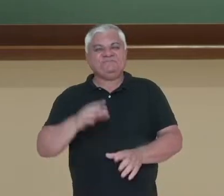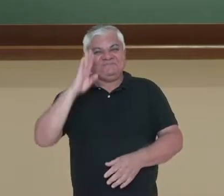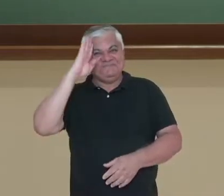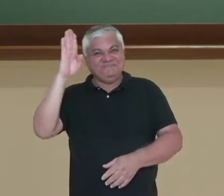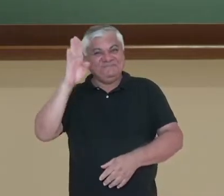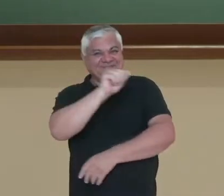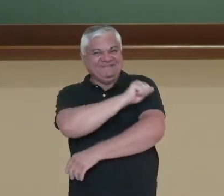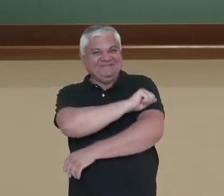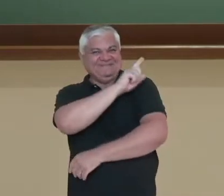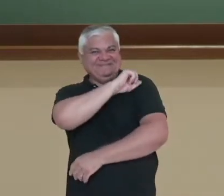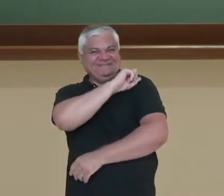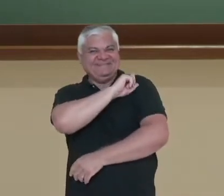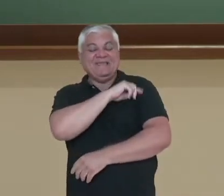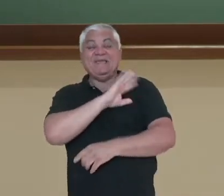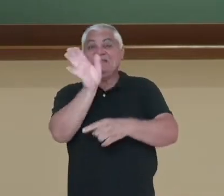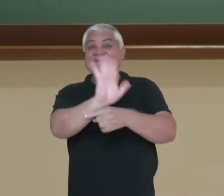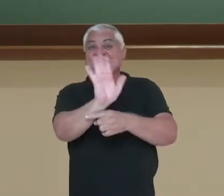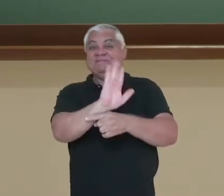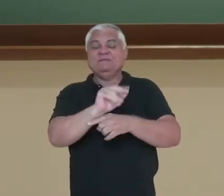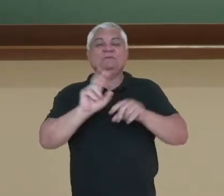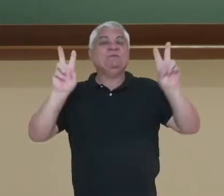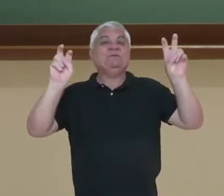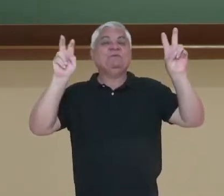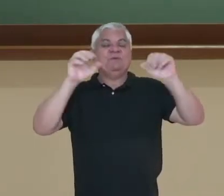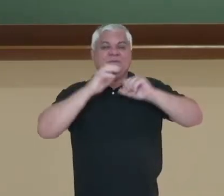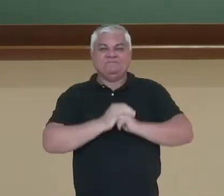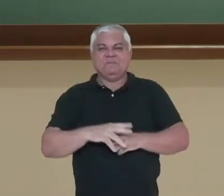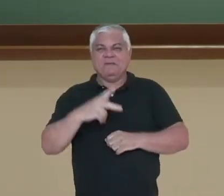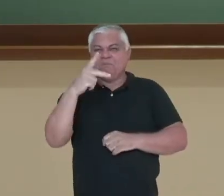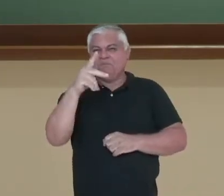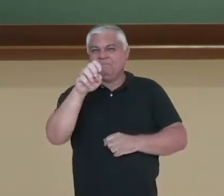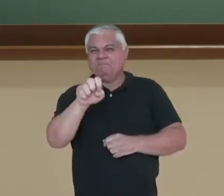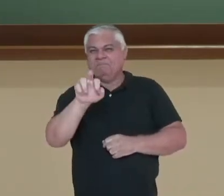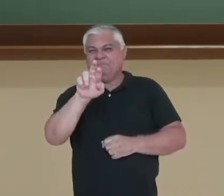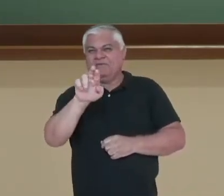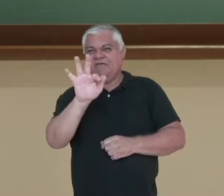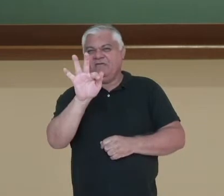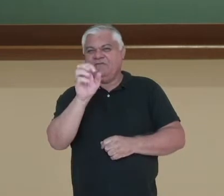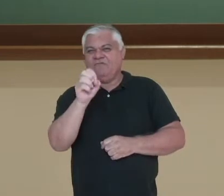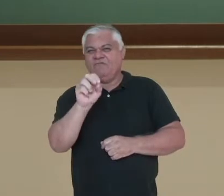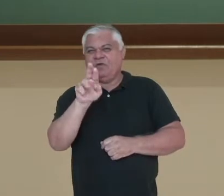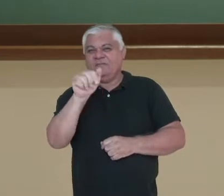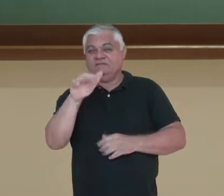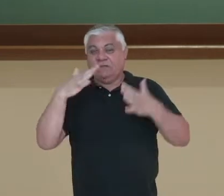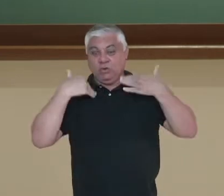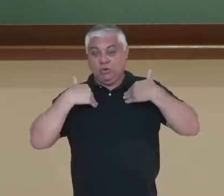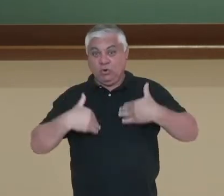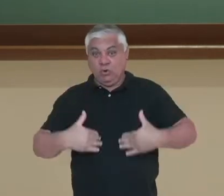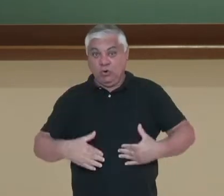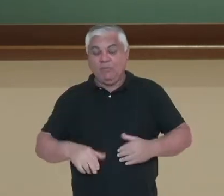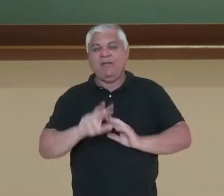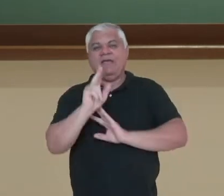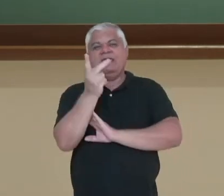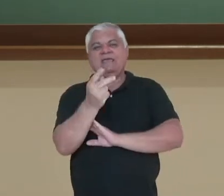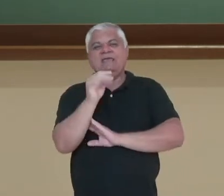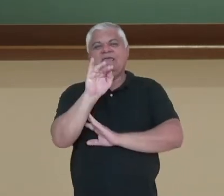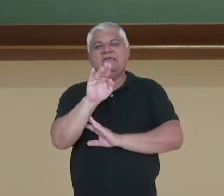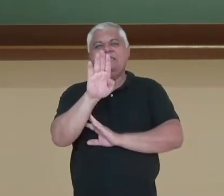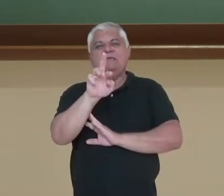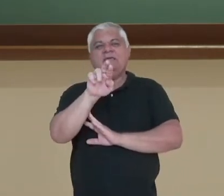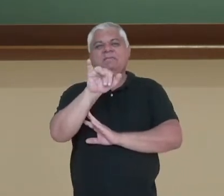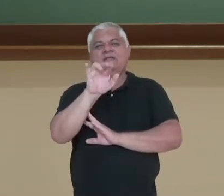Olá, estudantes da primeira série. Nesse vídeo nós vamos falar sobre performance, corpo, hibridismo e